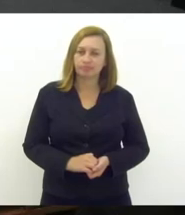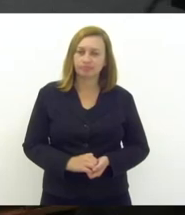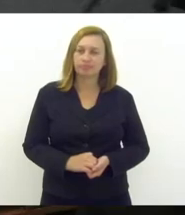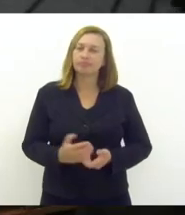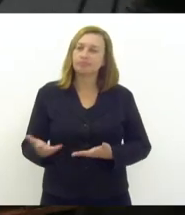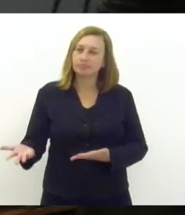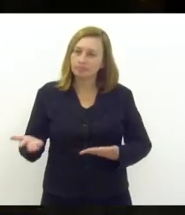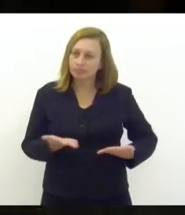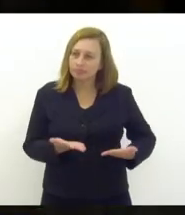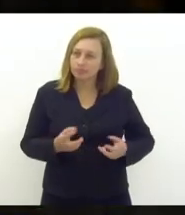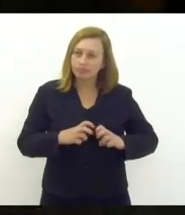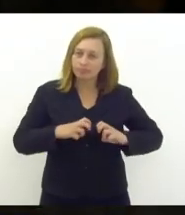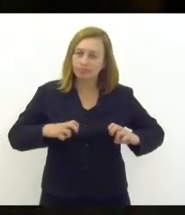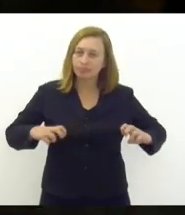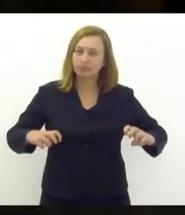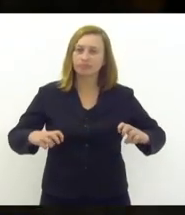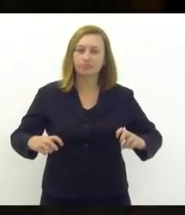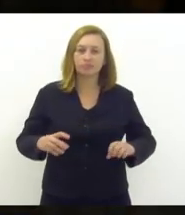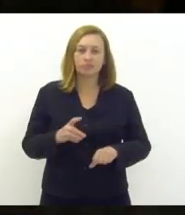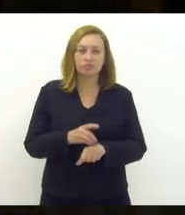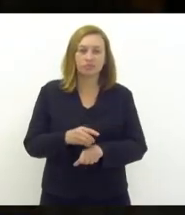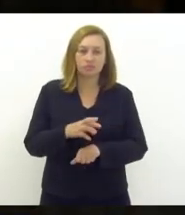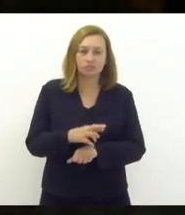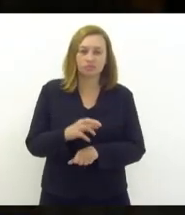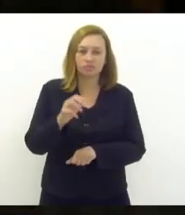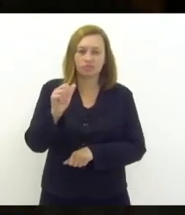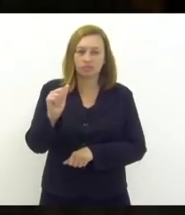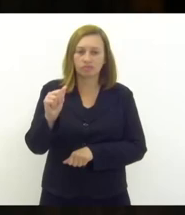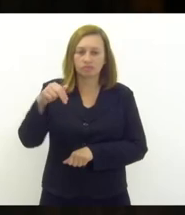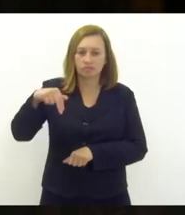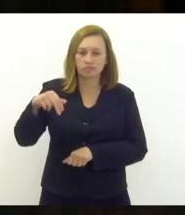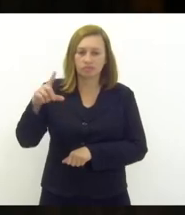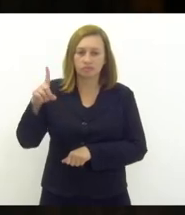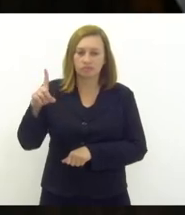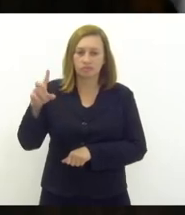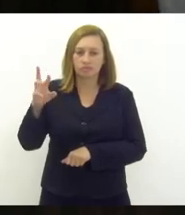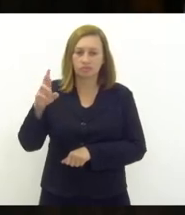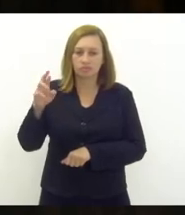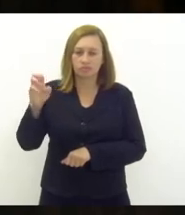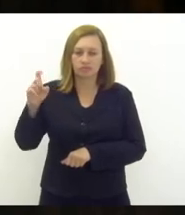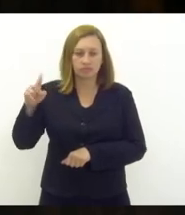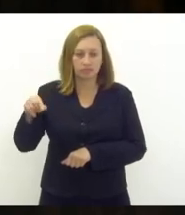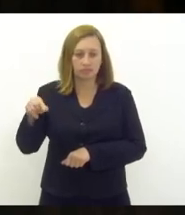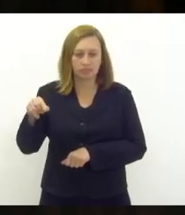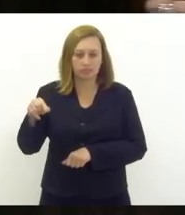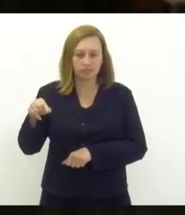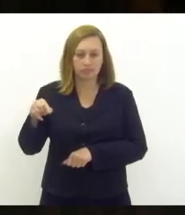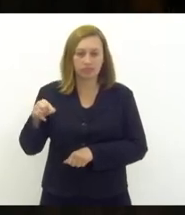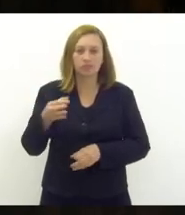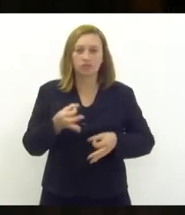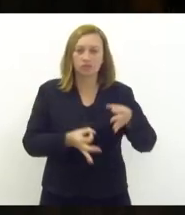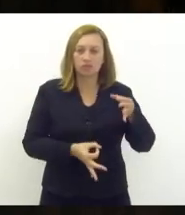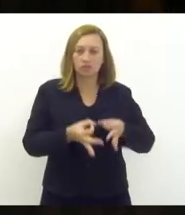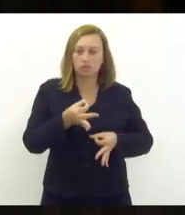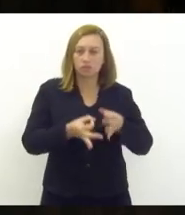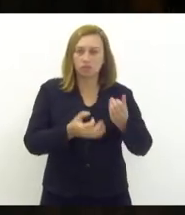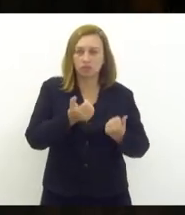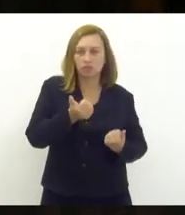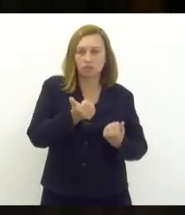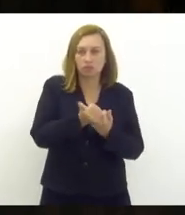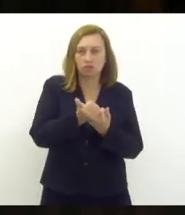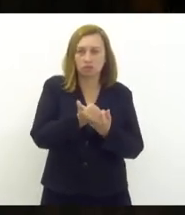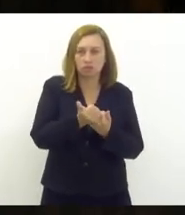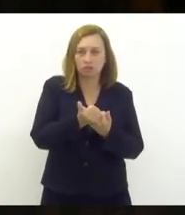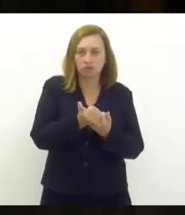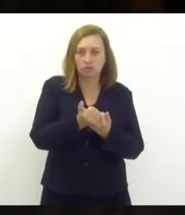convido também para compor a mesa Dr André Francis Juiz Auxiliar da segunda vice presidência do Tribunal de